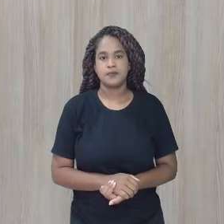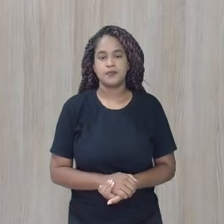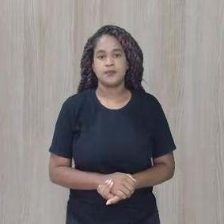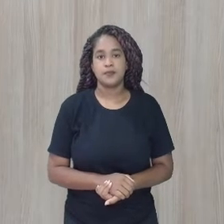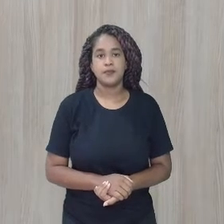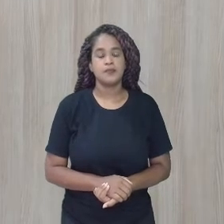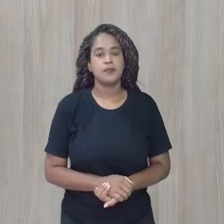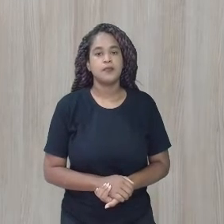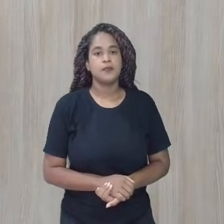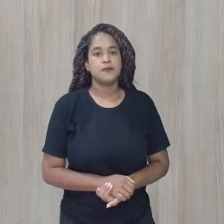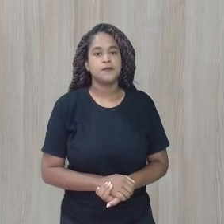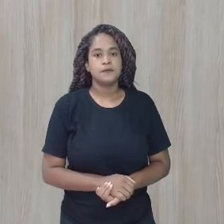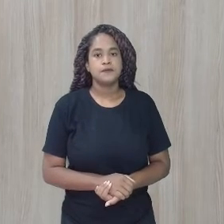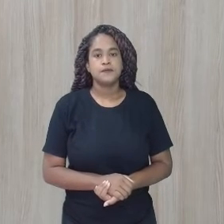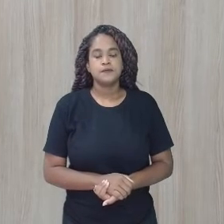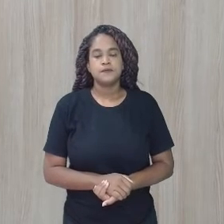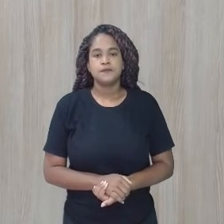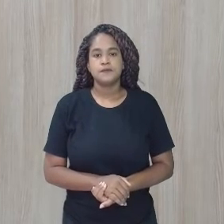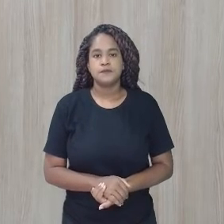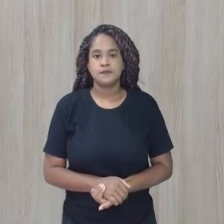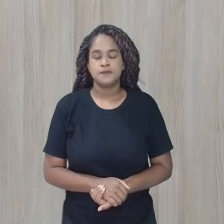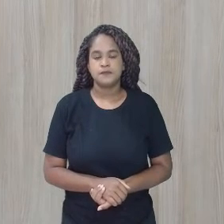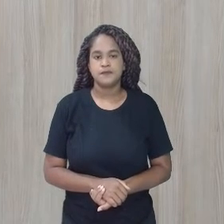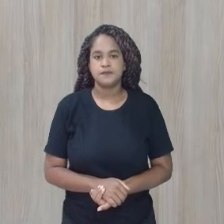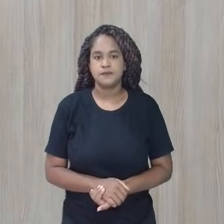nesse processo de